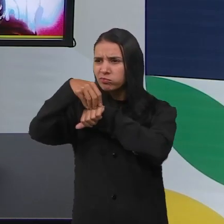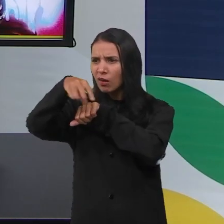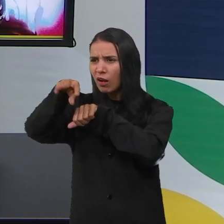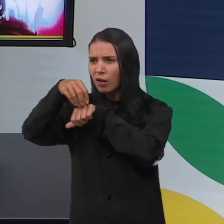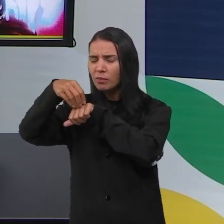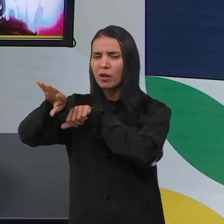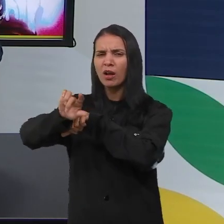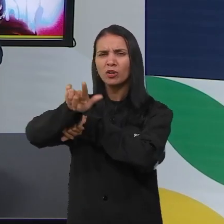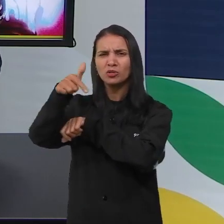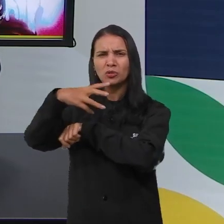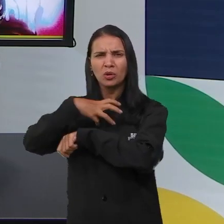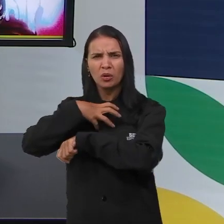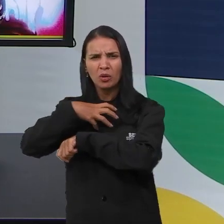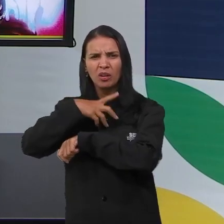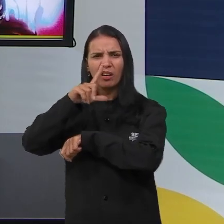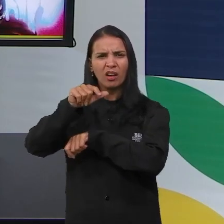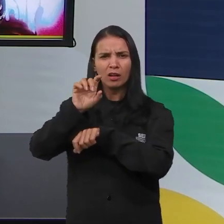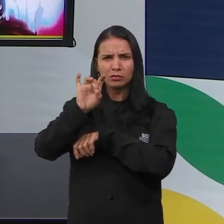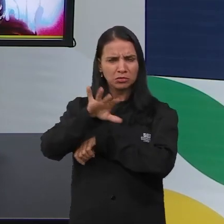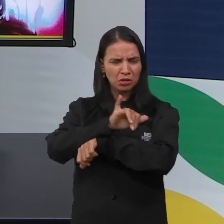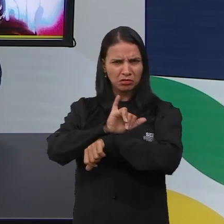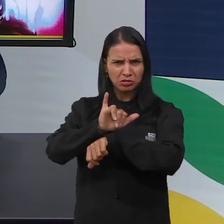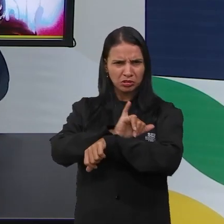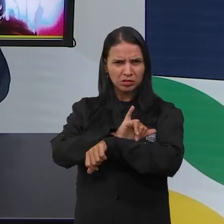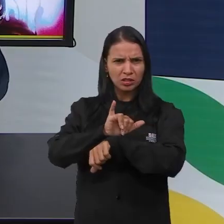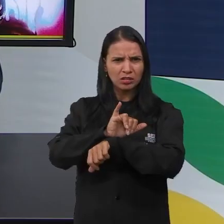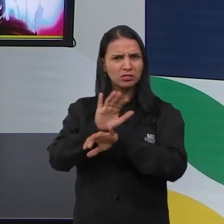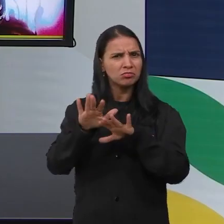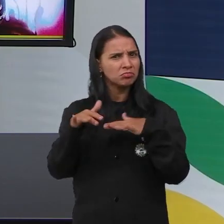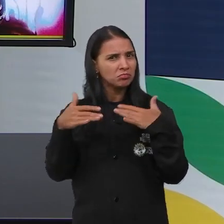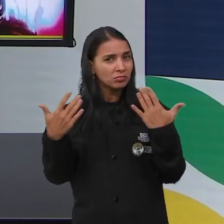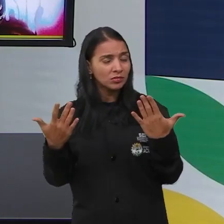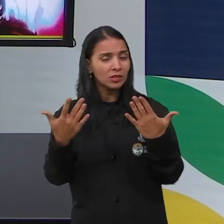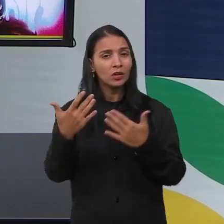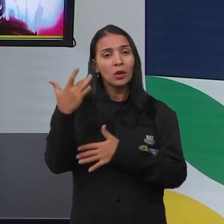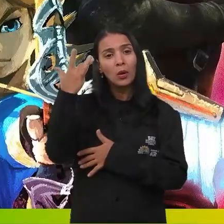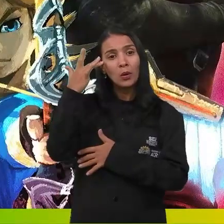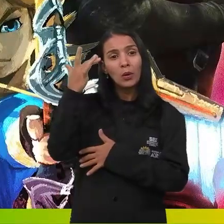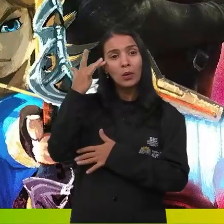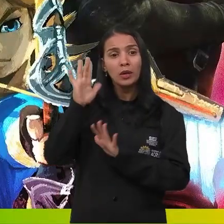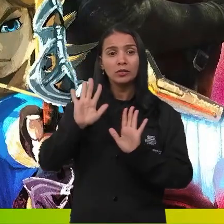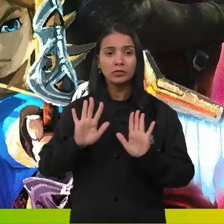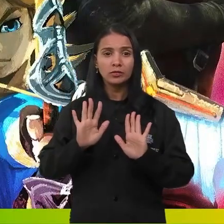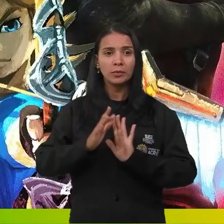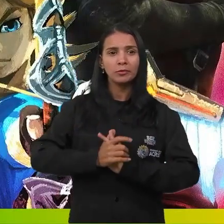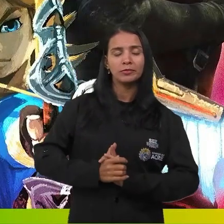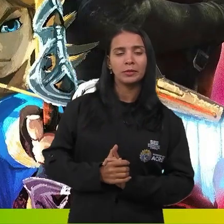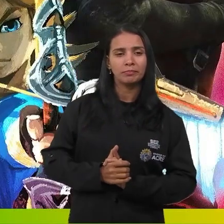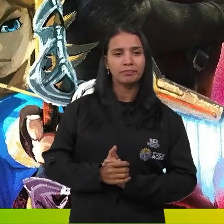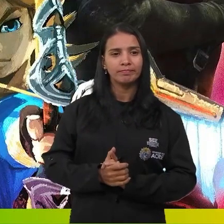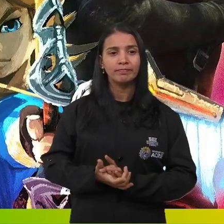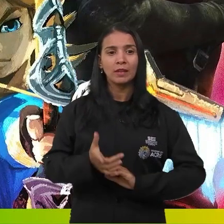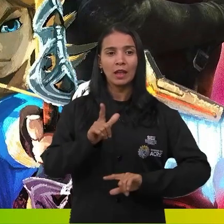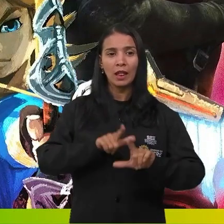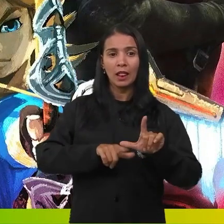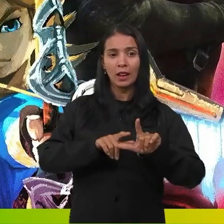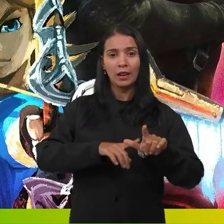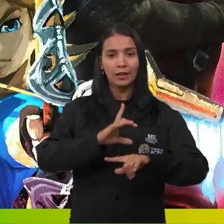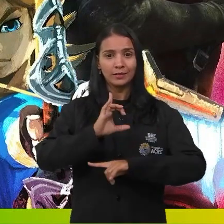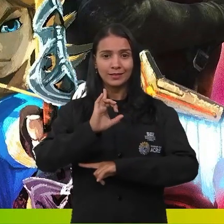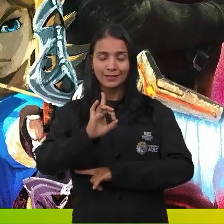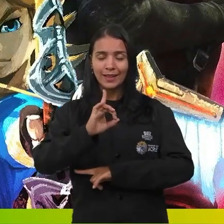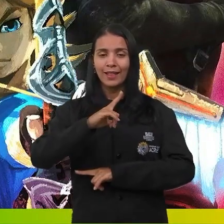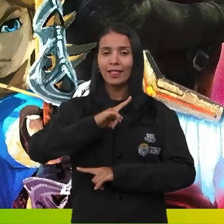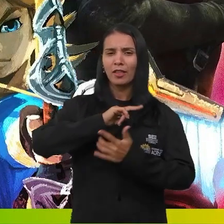outra forma, é só um mecanismo de transformação de notícia. Provavelmente temos gabarito, mas vamos ver a alternativa D.